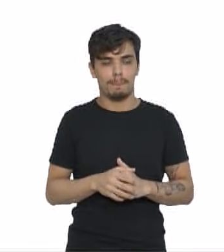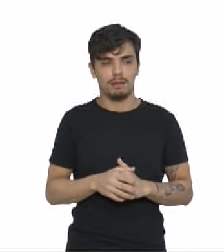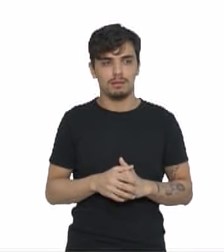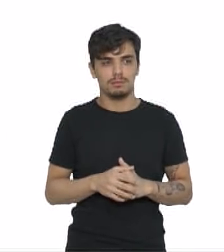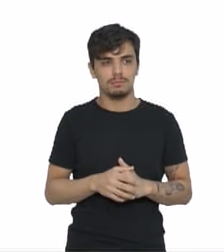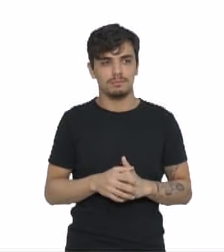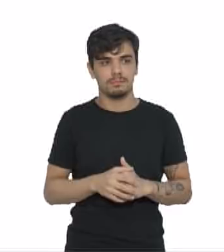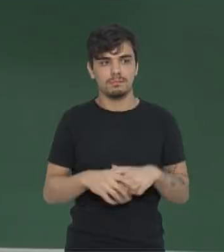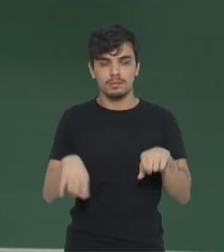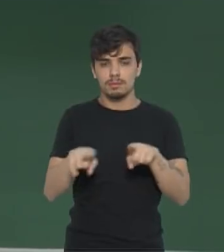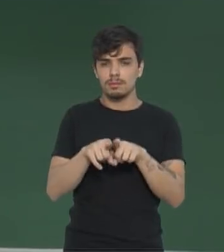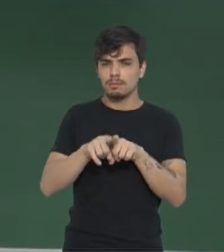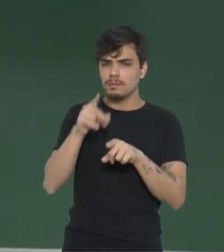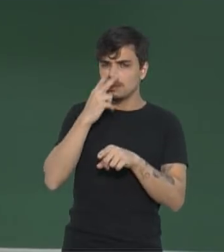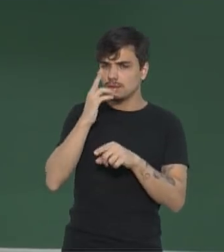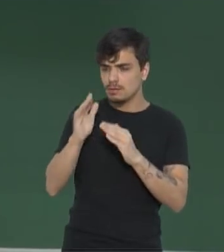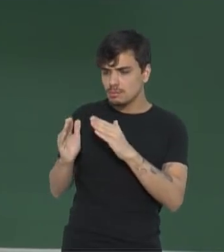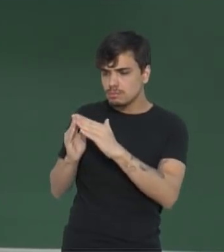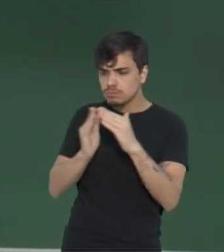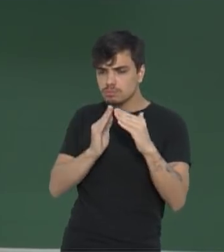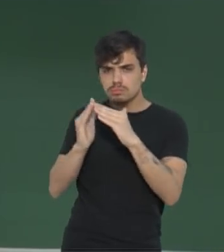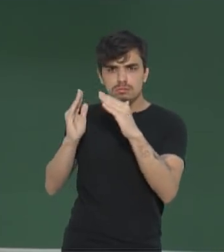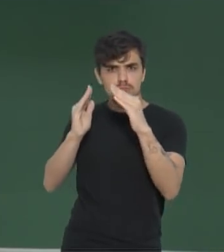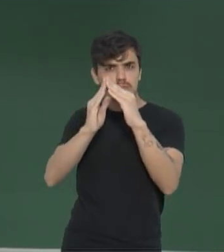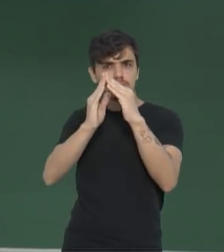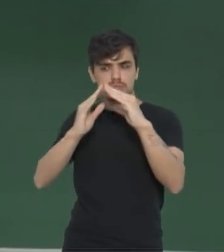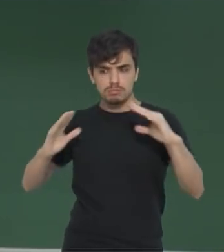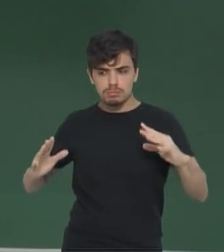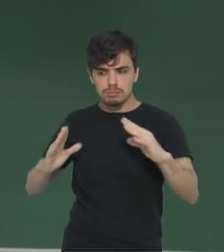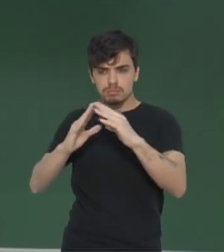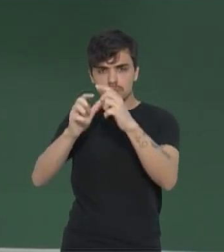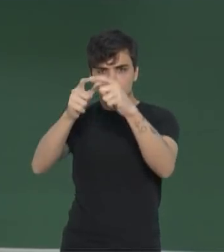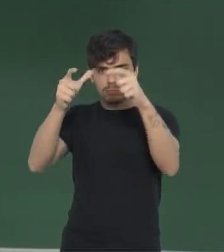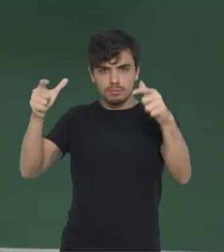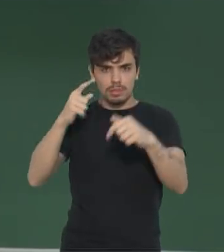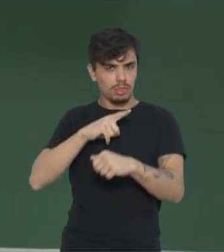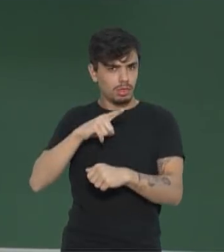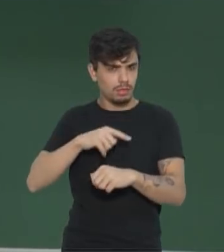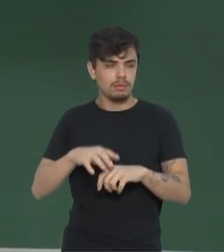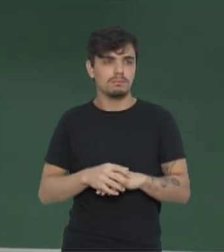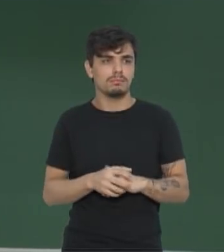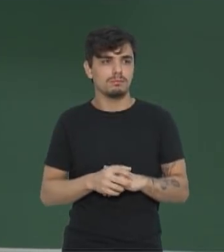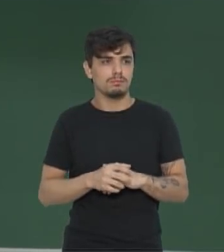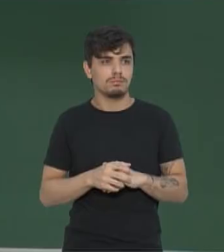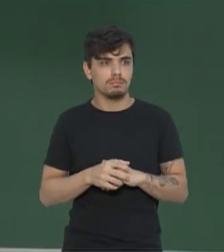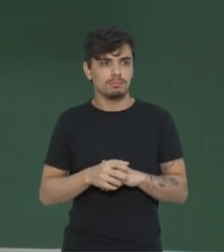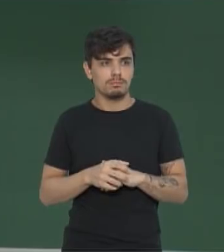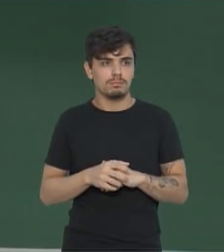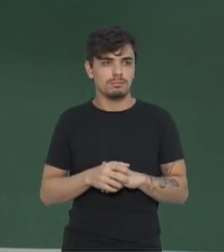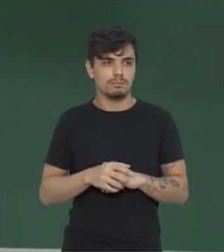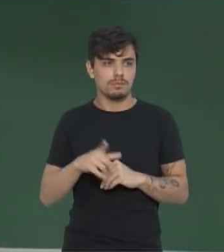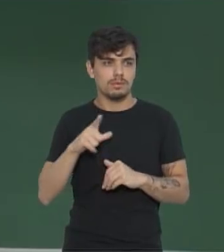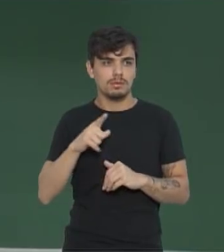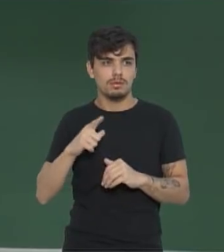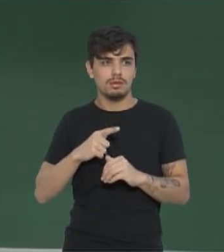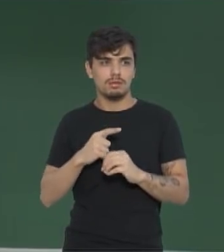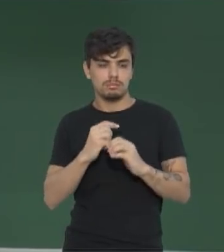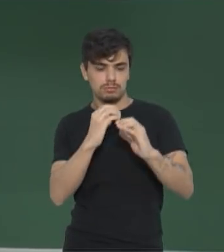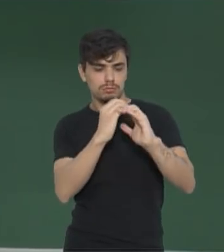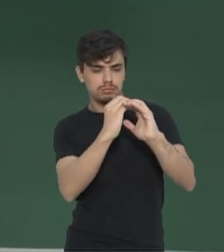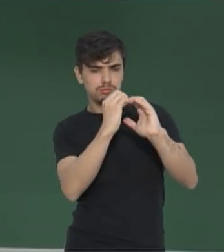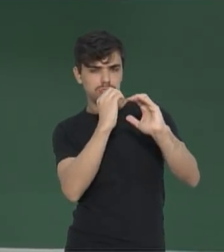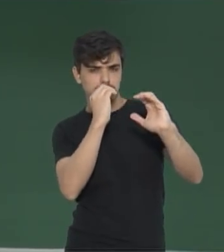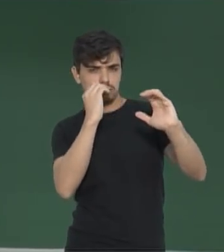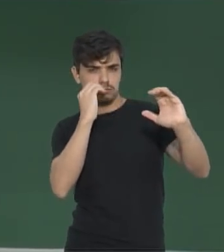Dá para ver que parece que tem um castelo gigante na frente, professor. Tá aparecendo. Professor, isso aqui é uma super muralha? Mas que cidade que